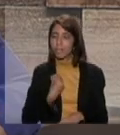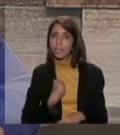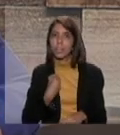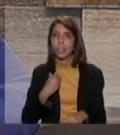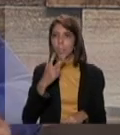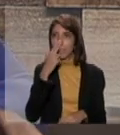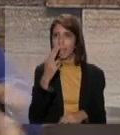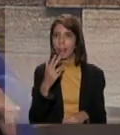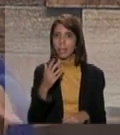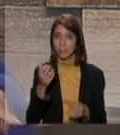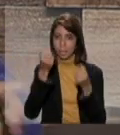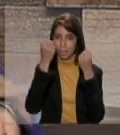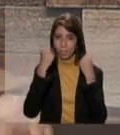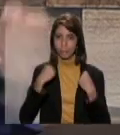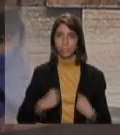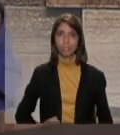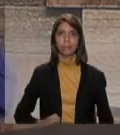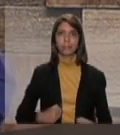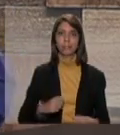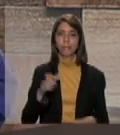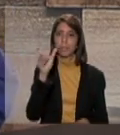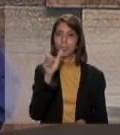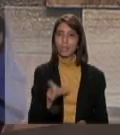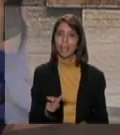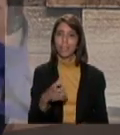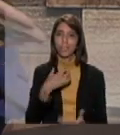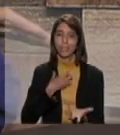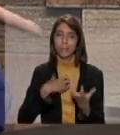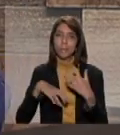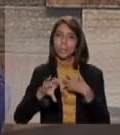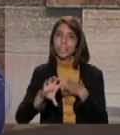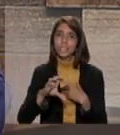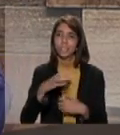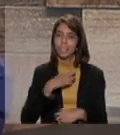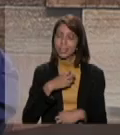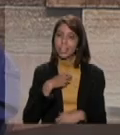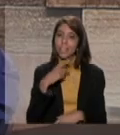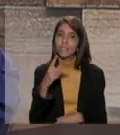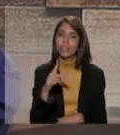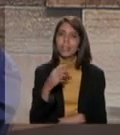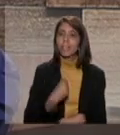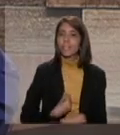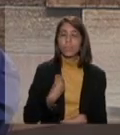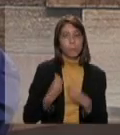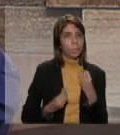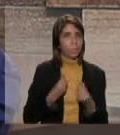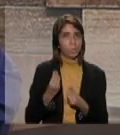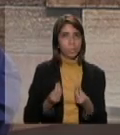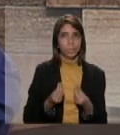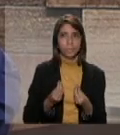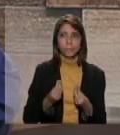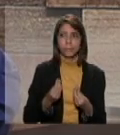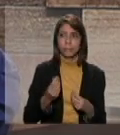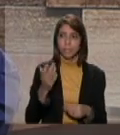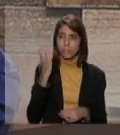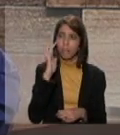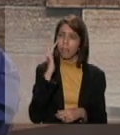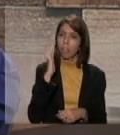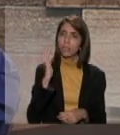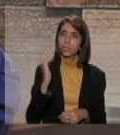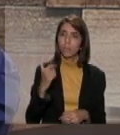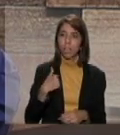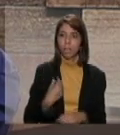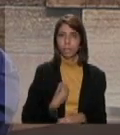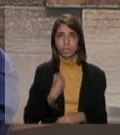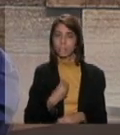de você sair de você e entrar no personagem. É um exercício de empatia que ajuda muito, né? Eu acho que